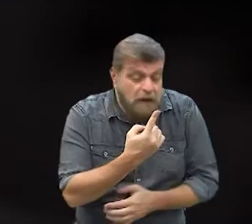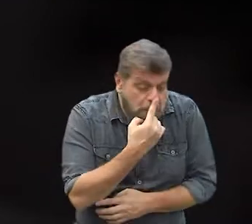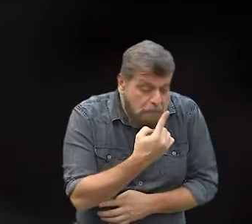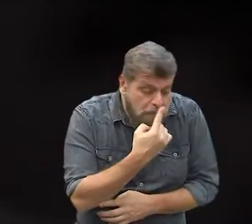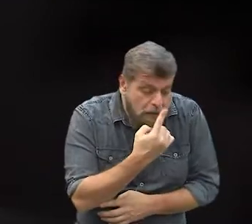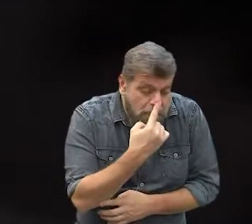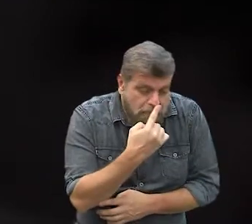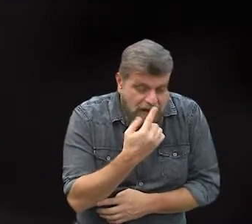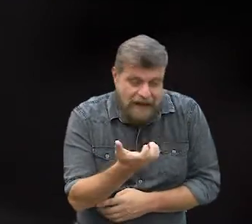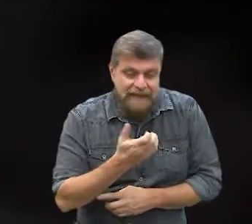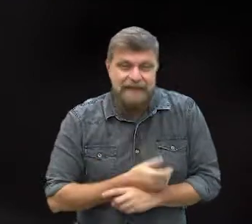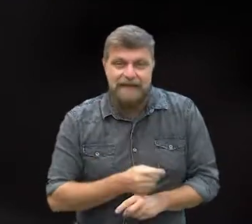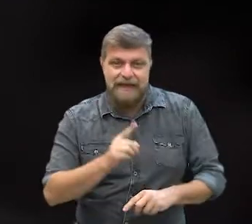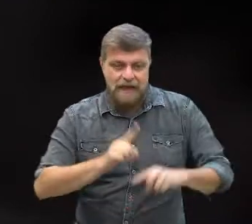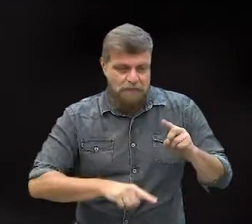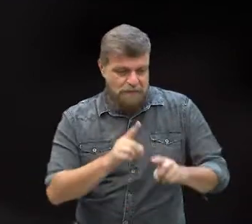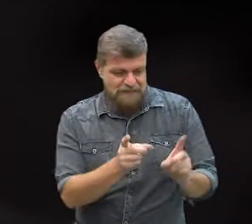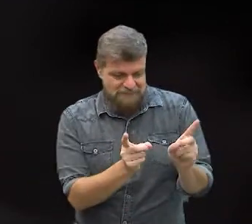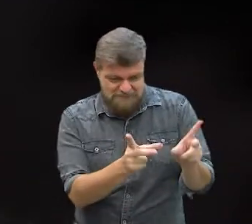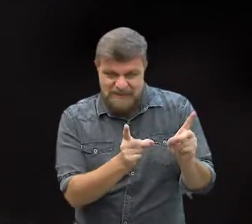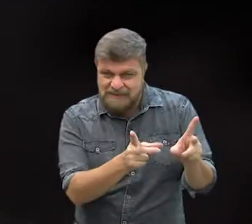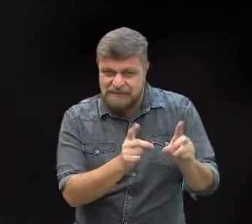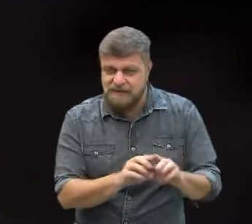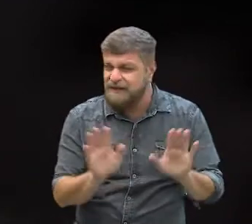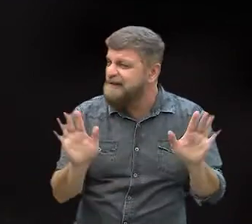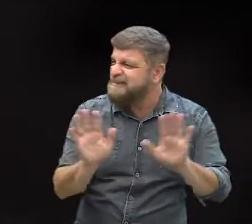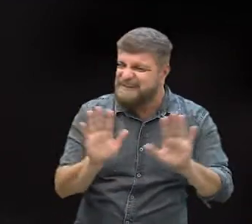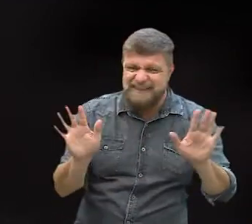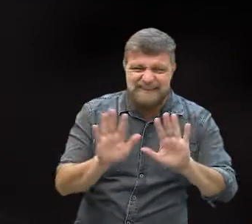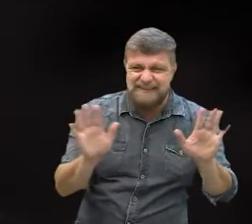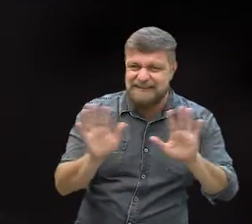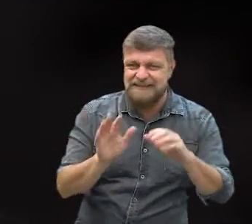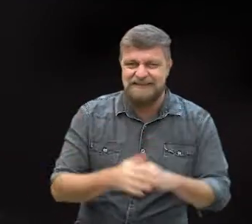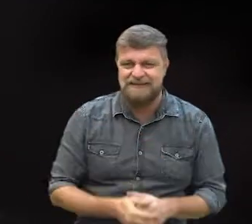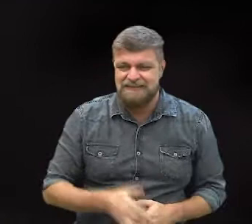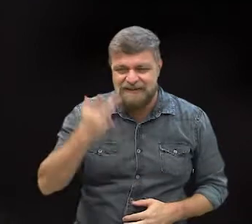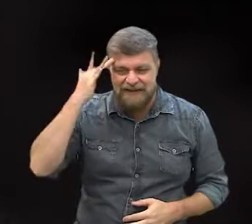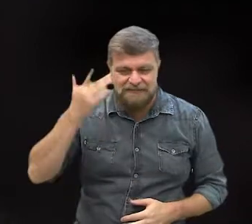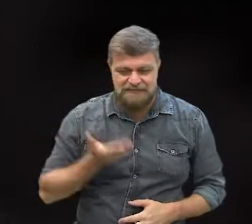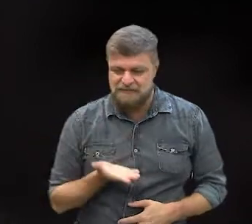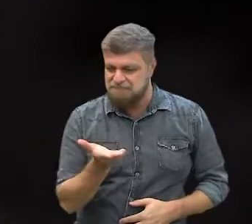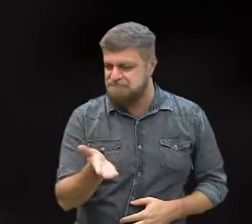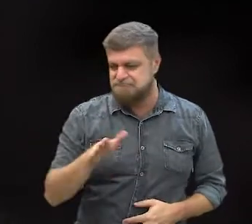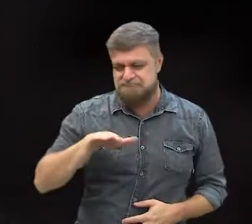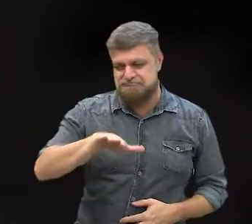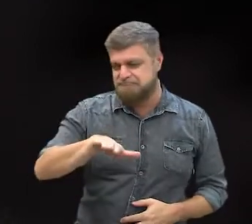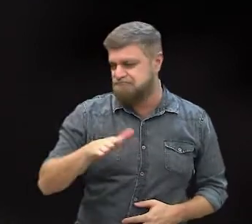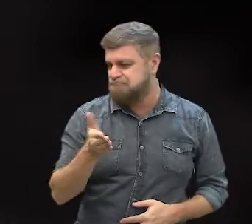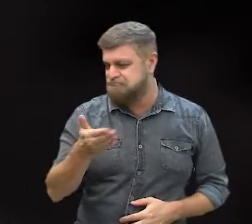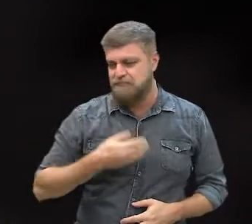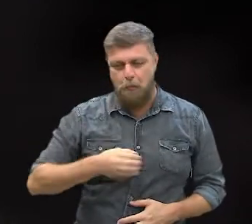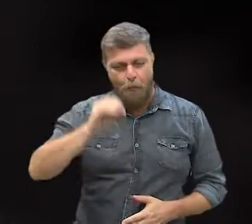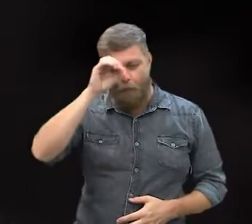de hambúrguer, vou vender hambúrguer. Não era isso, então. Exato. Mina, eu não sei nem fritar um ovo, para falar a verdade.